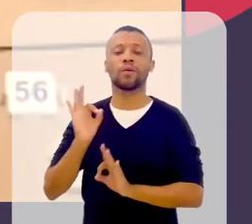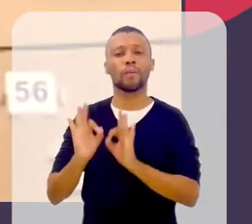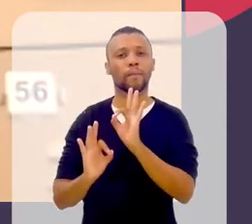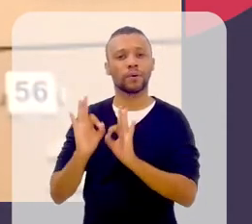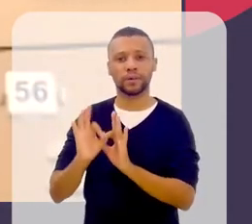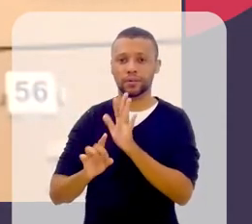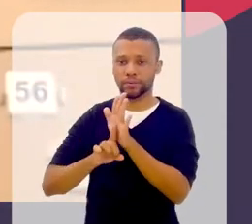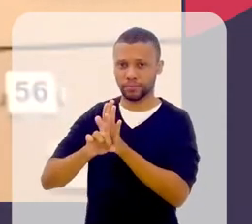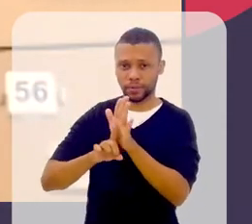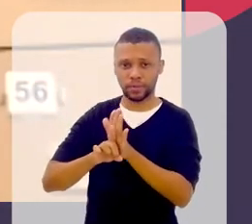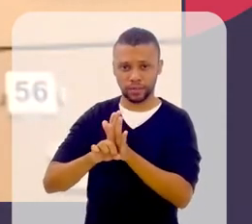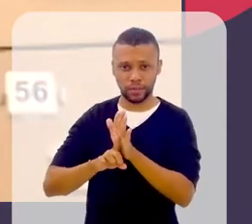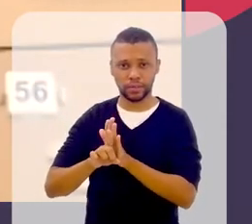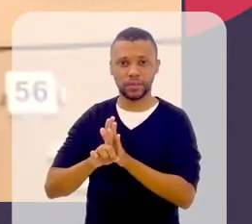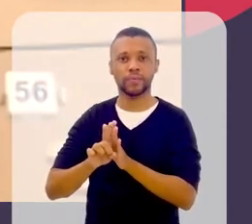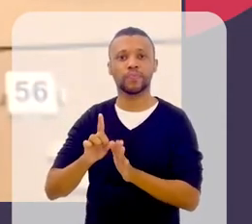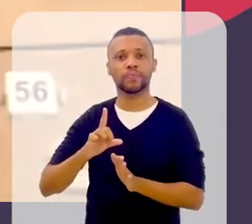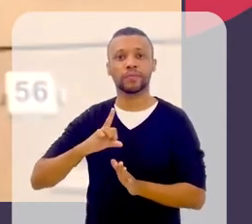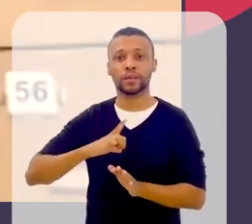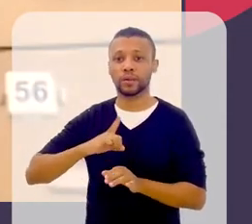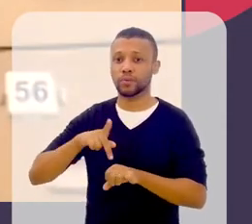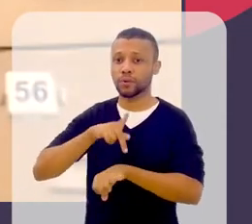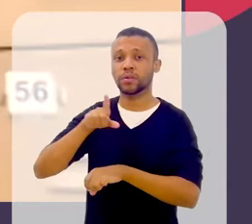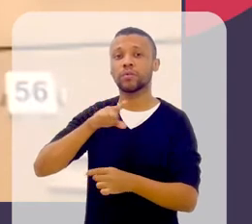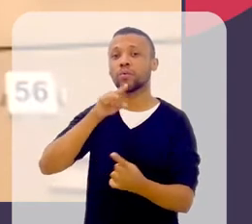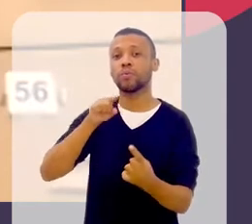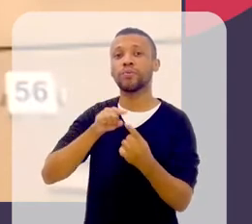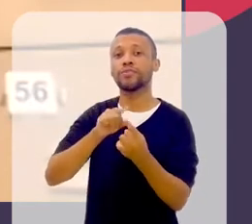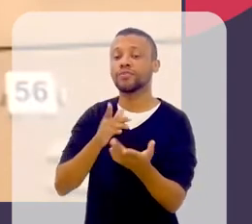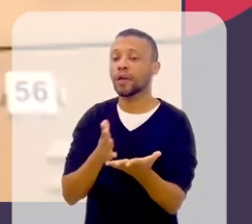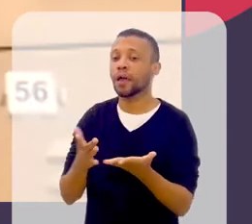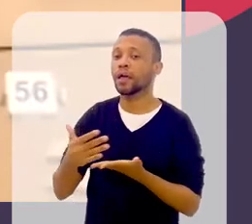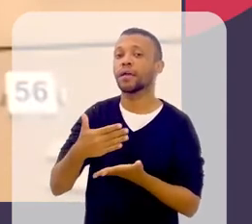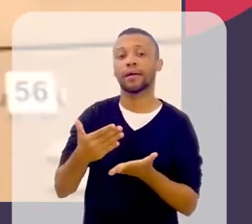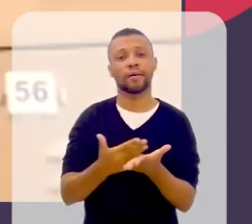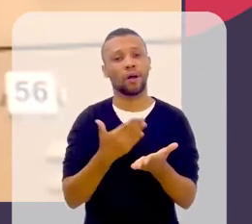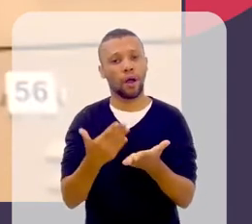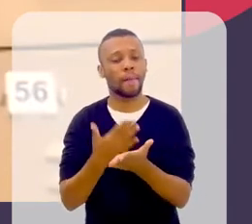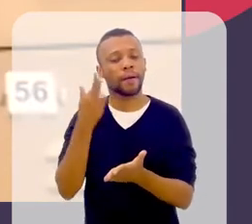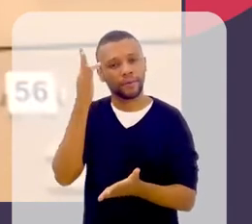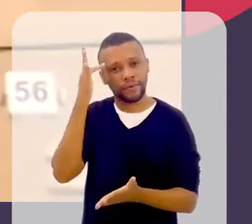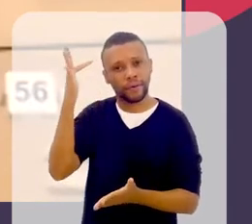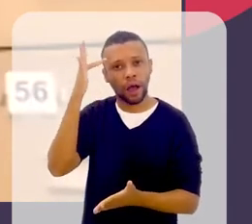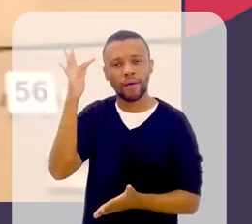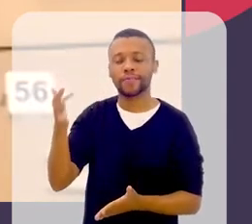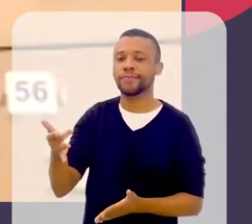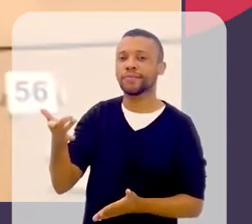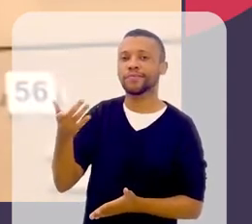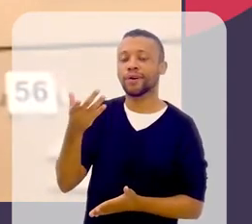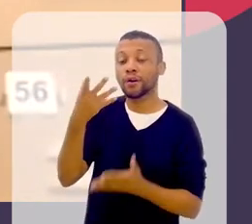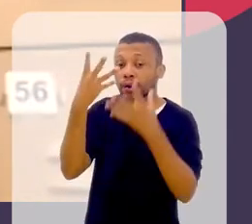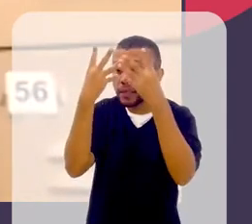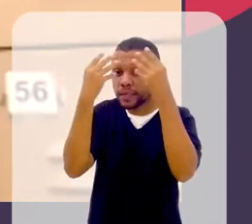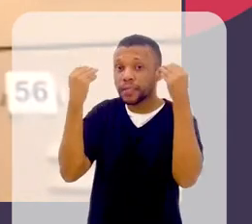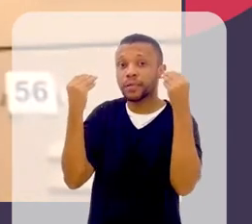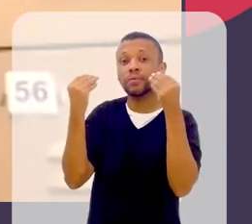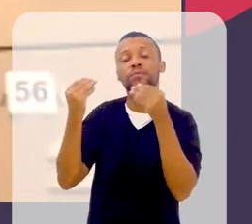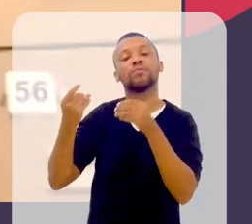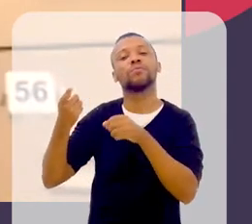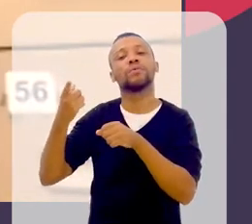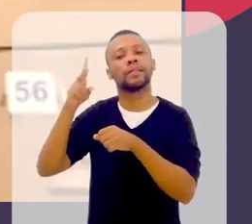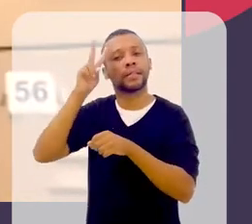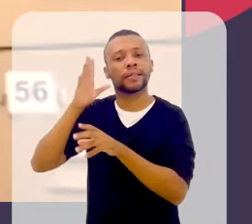é um projeto que tem lá no Canadá, que também tem esse objetivo de resgatar filósofos que foram marginalizados na história